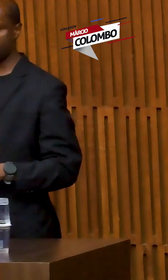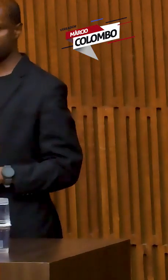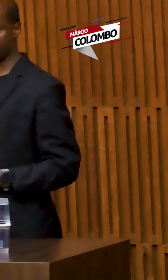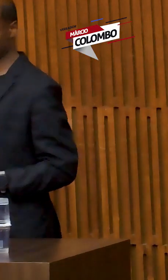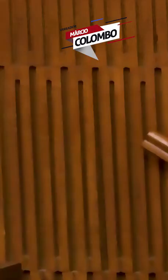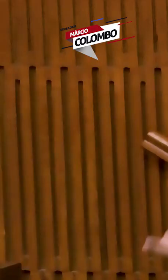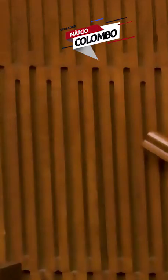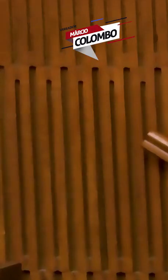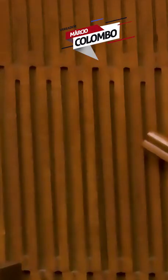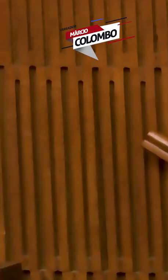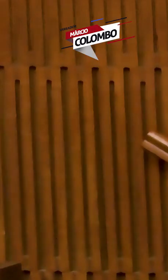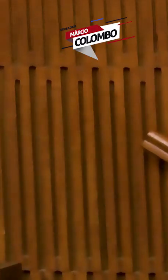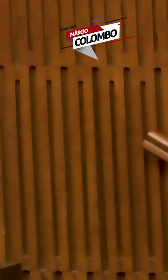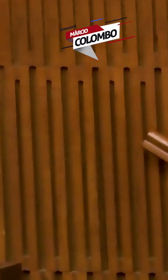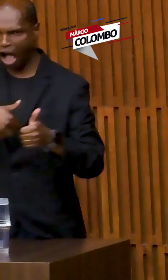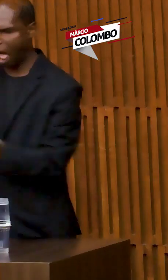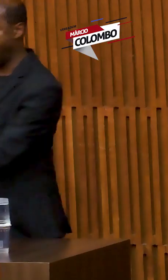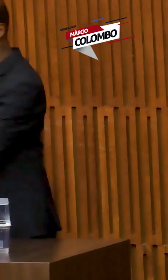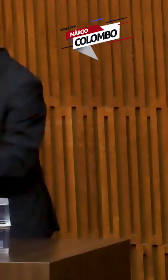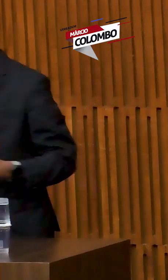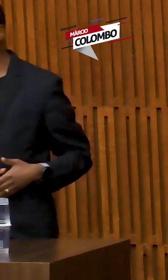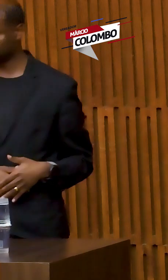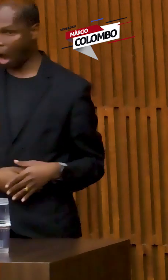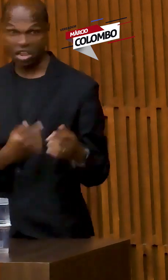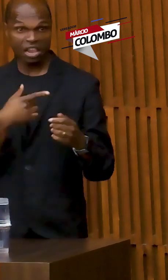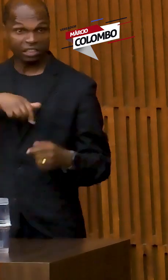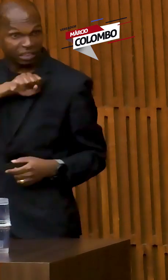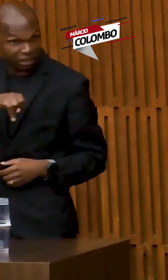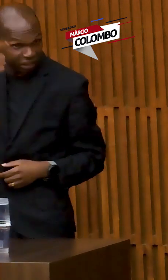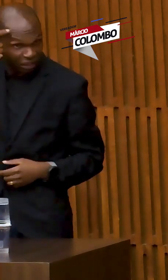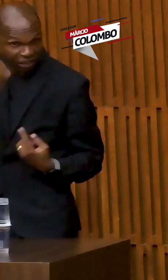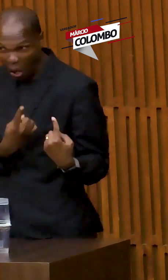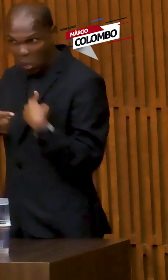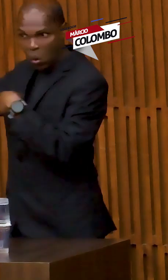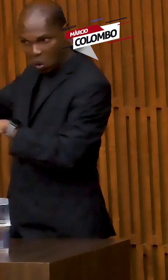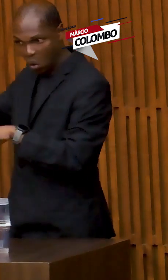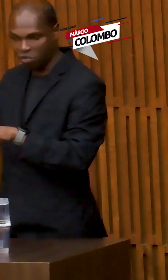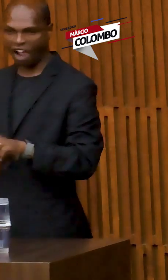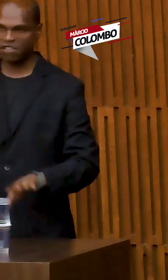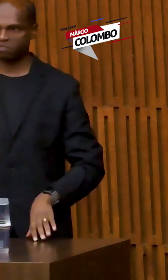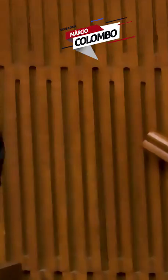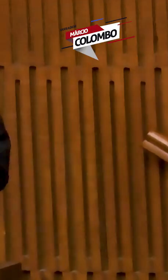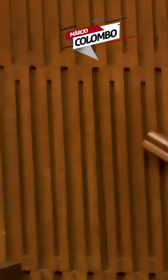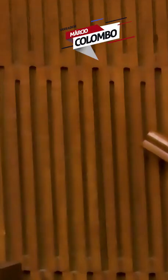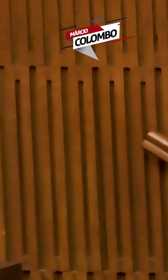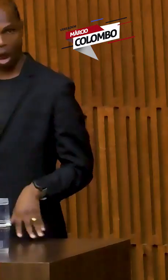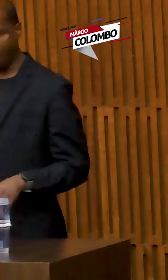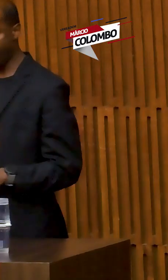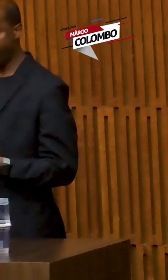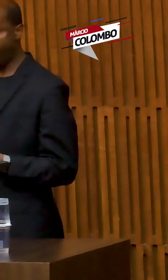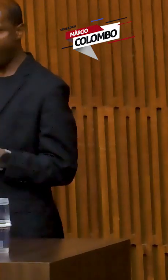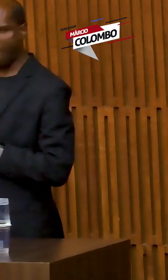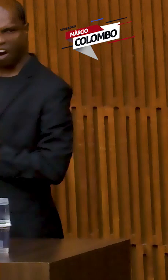é perseguida, opositores são assassinados, recai uma suspeita de envolvimento com narcotráfico do Maduro,